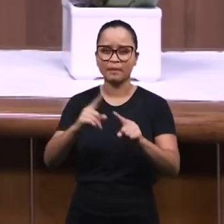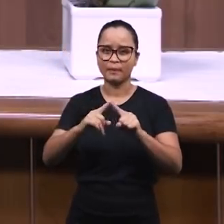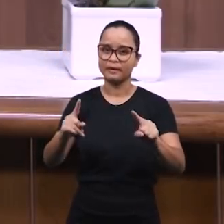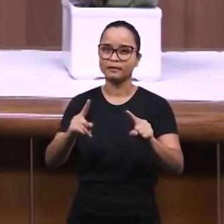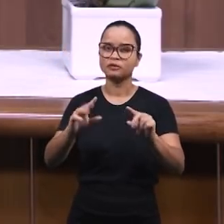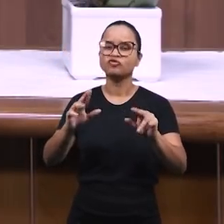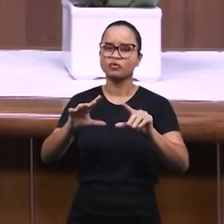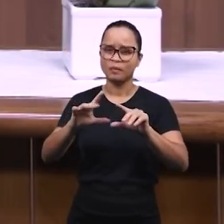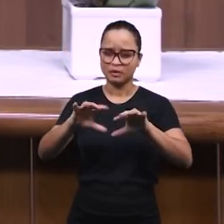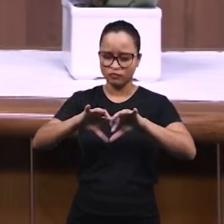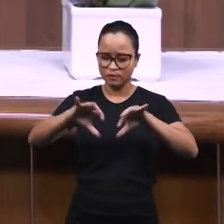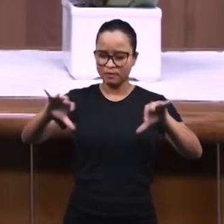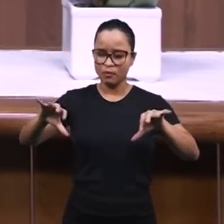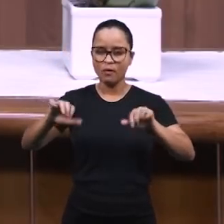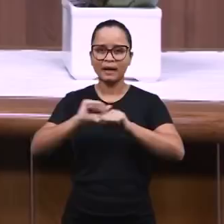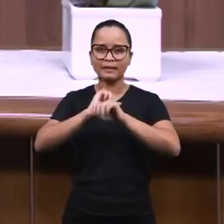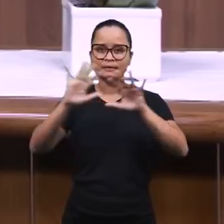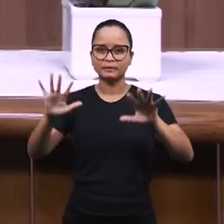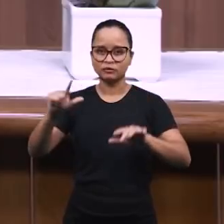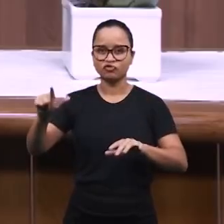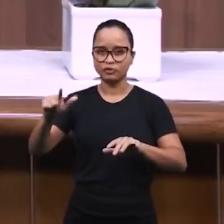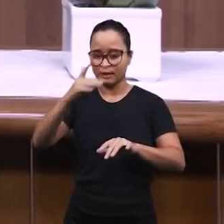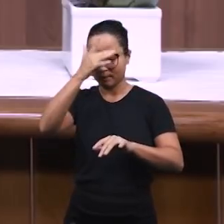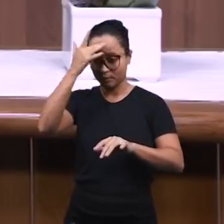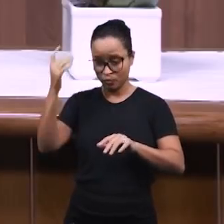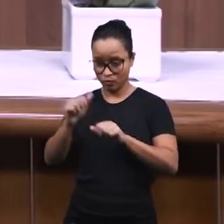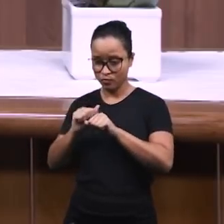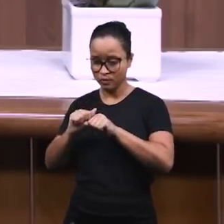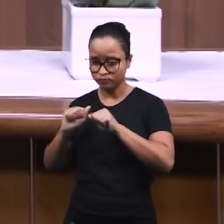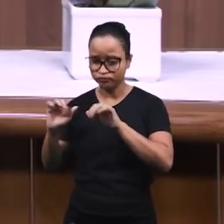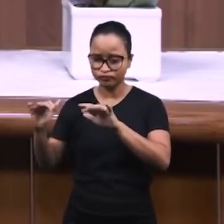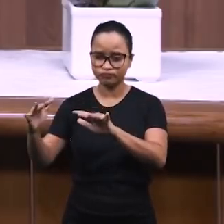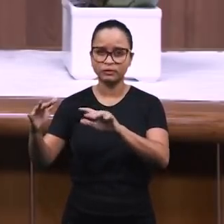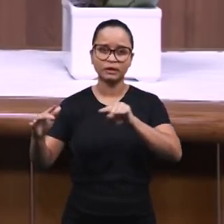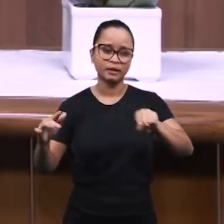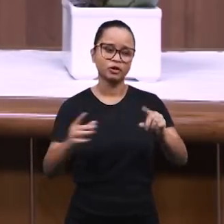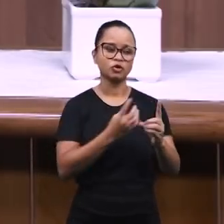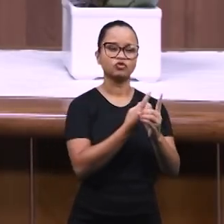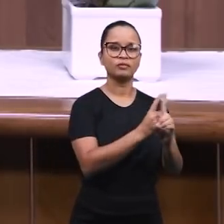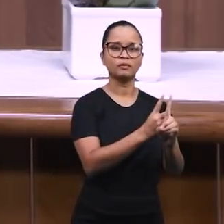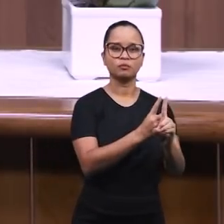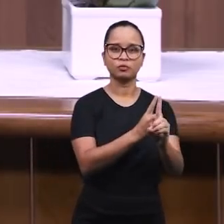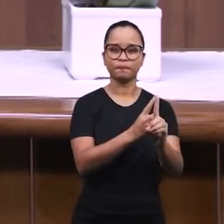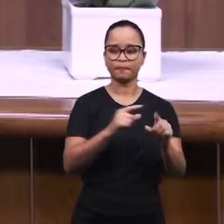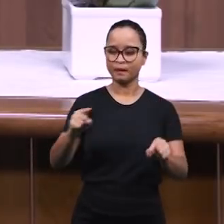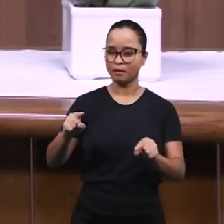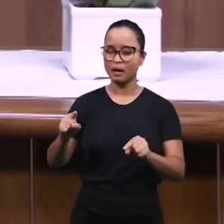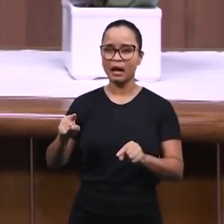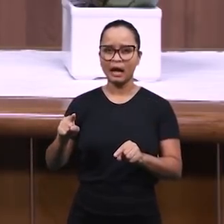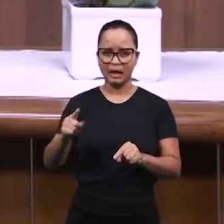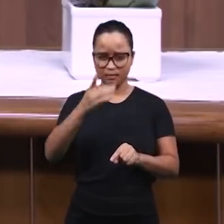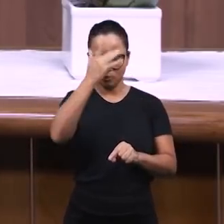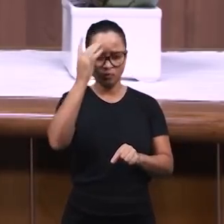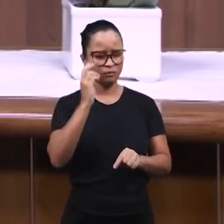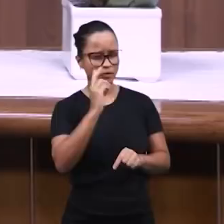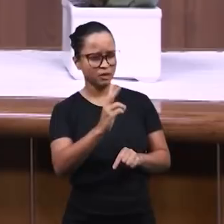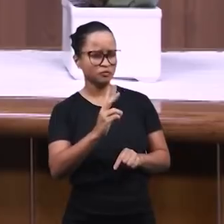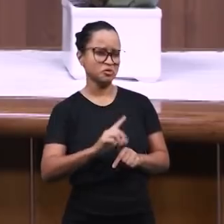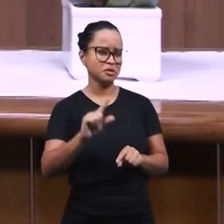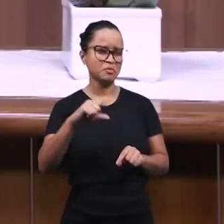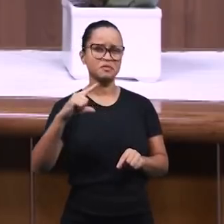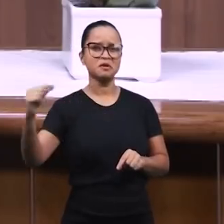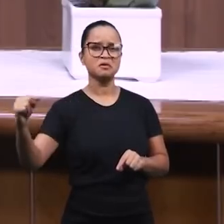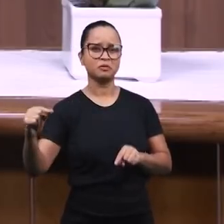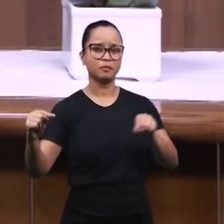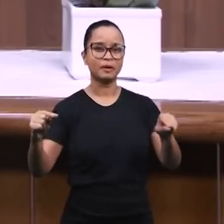os discípulos. A multidão ouviu e foi embora para as suas casas, mas os discípulos entraram